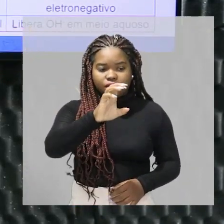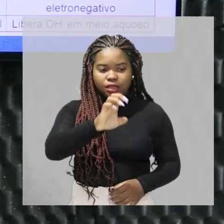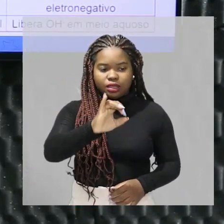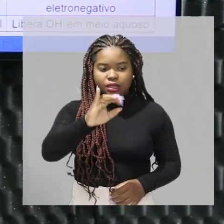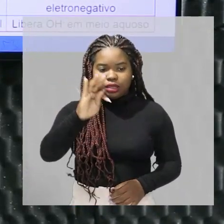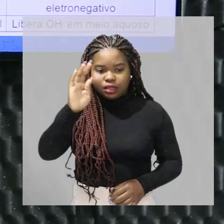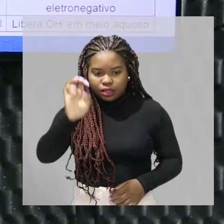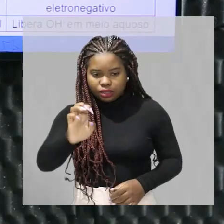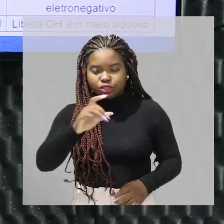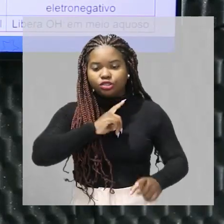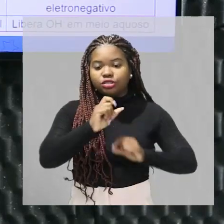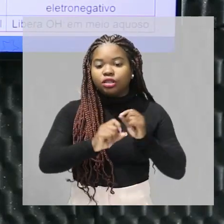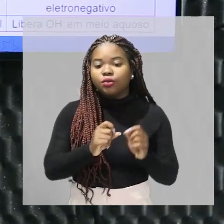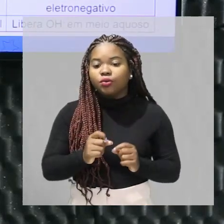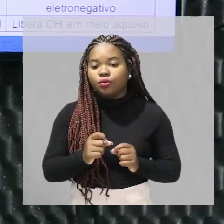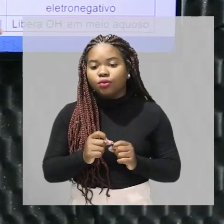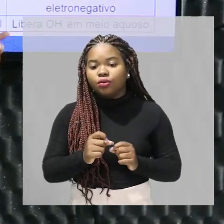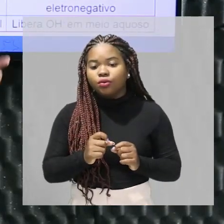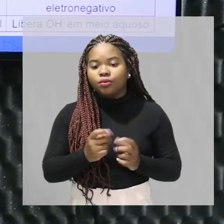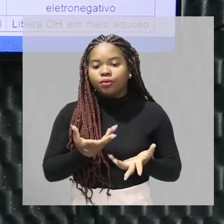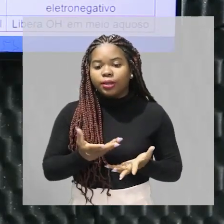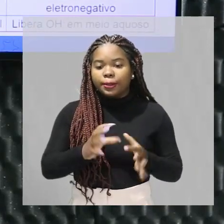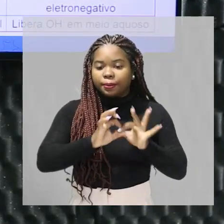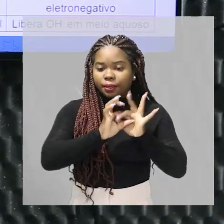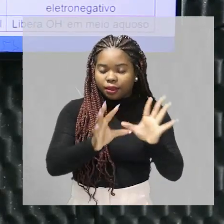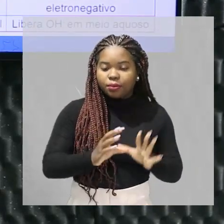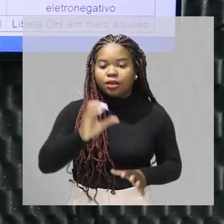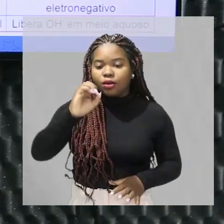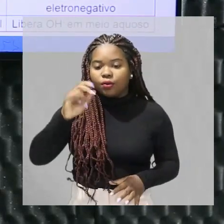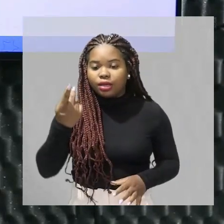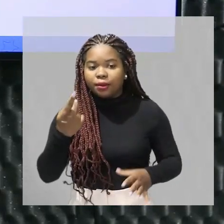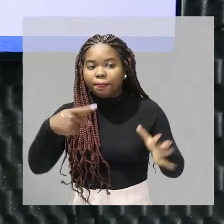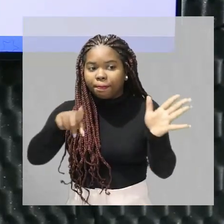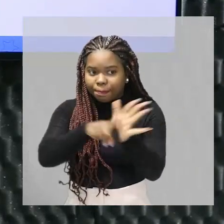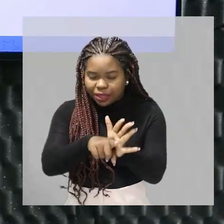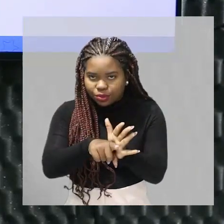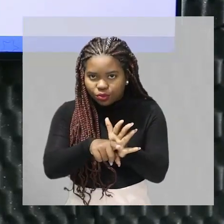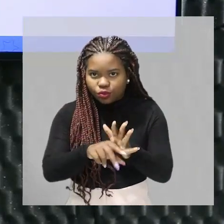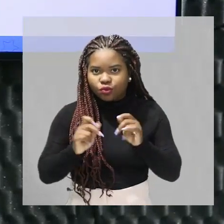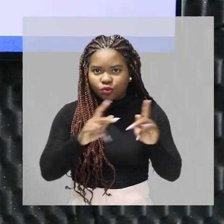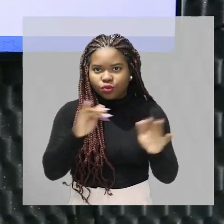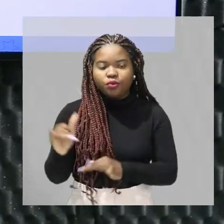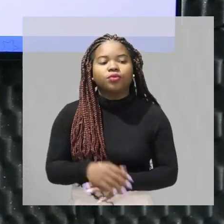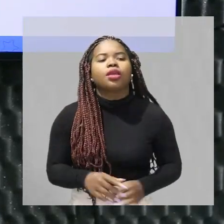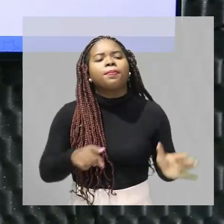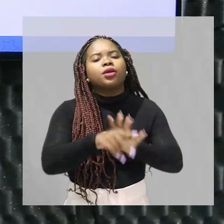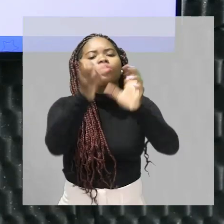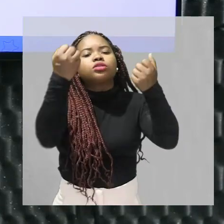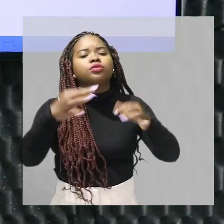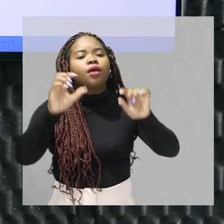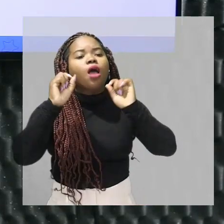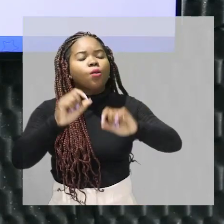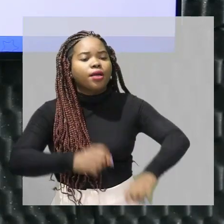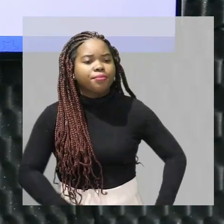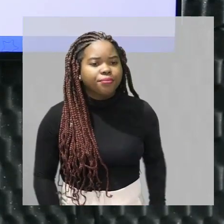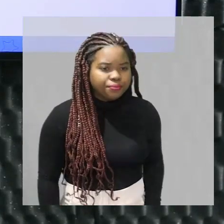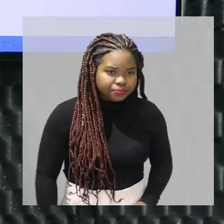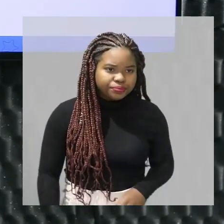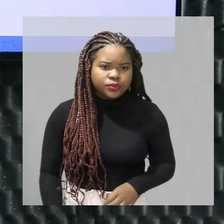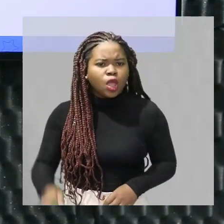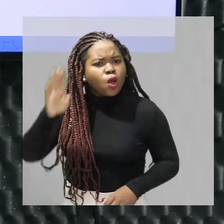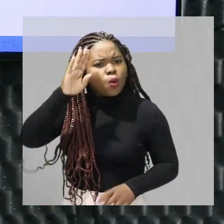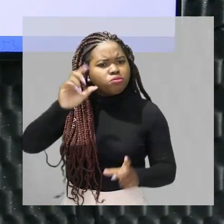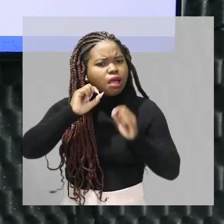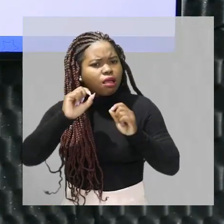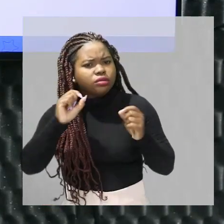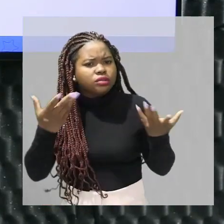né, hidroxila em meio aquoso. Bom, o comando da questão é esse. O